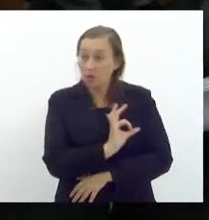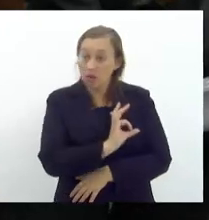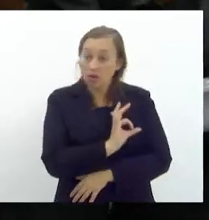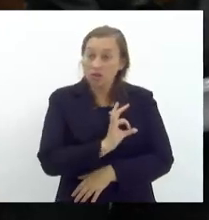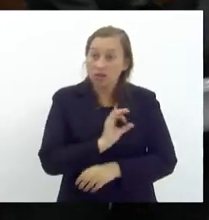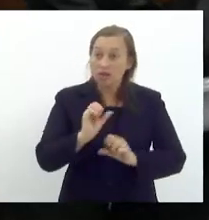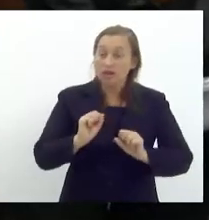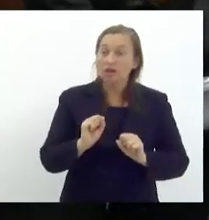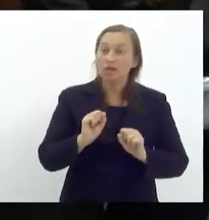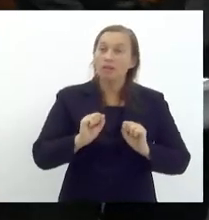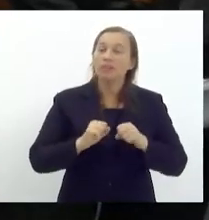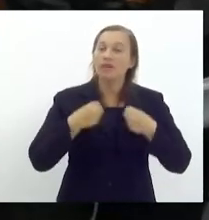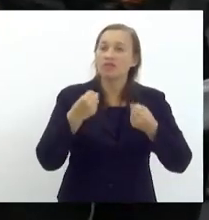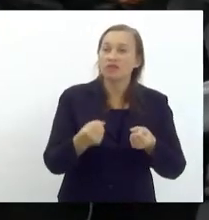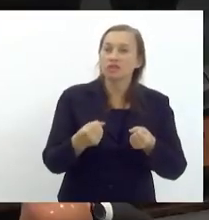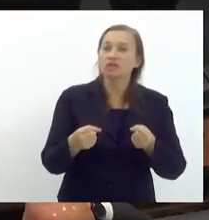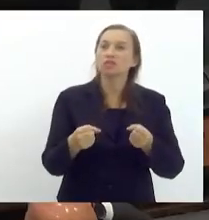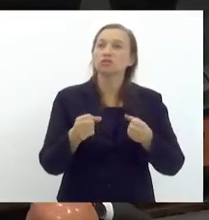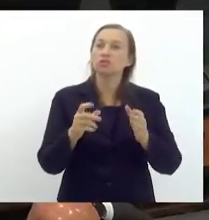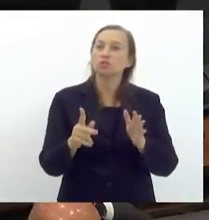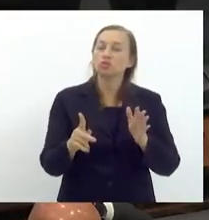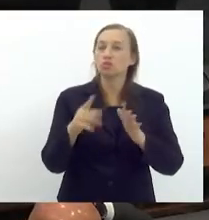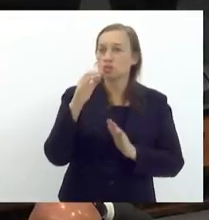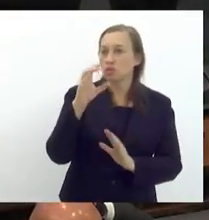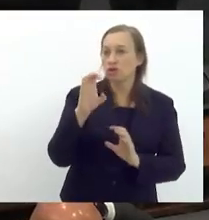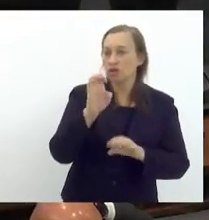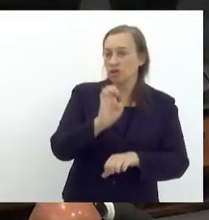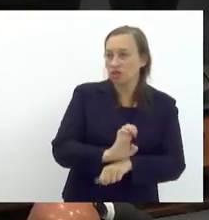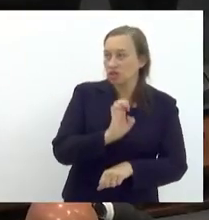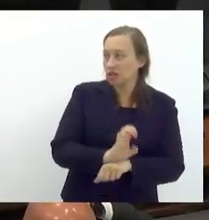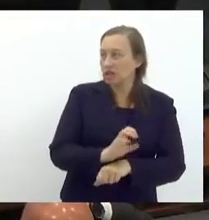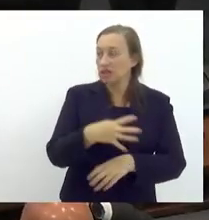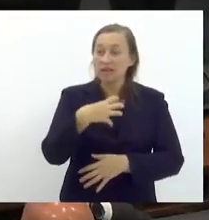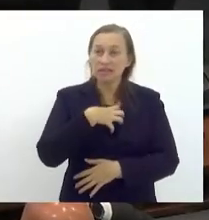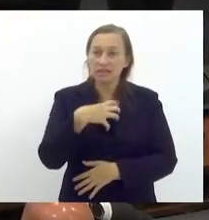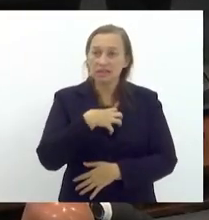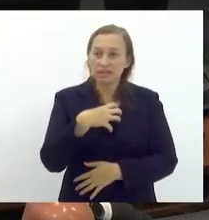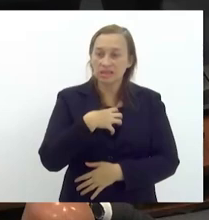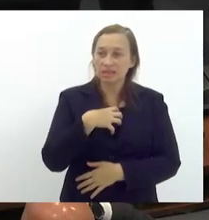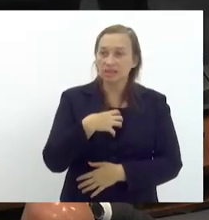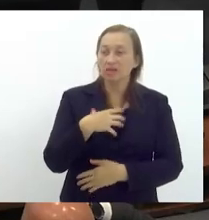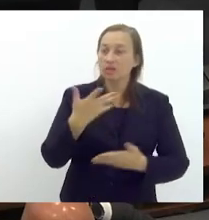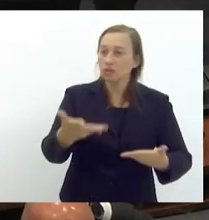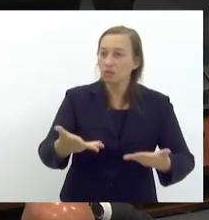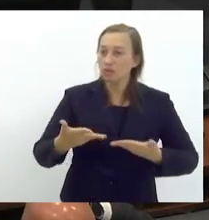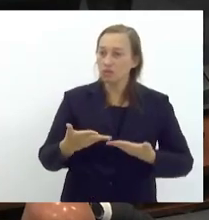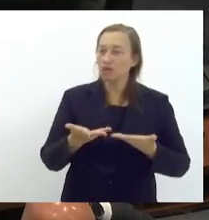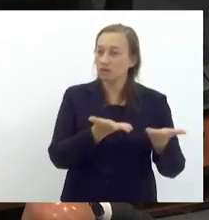a defensoria do estado finalizaram se entram-se democraticamente convocados